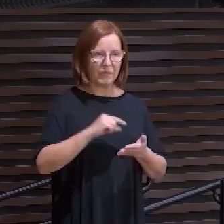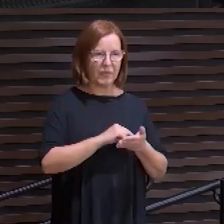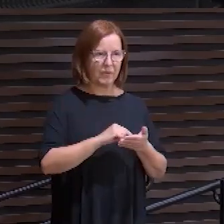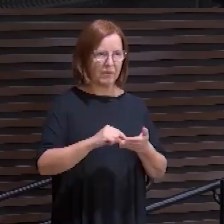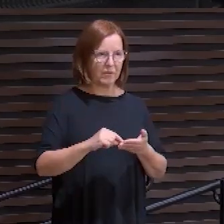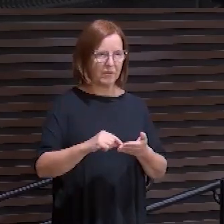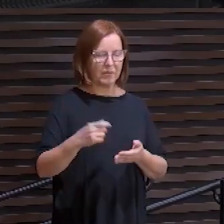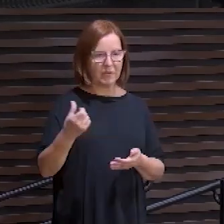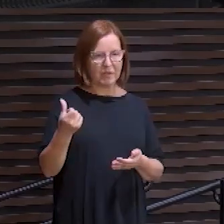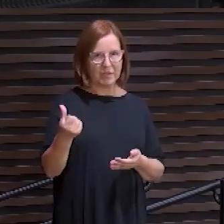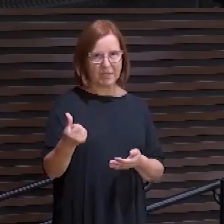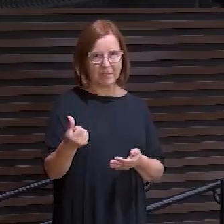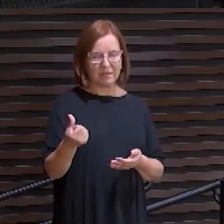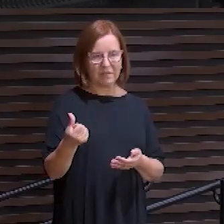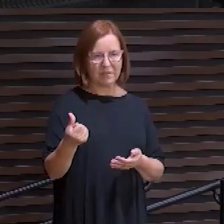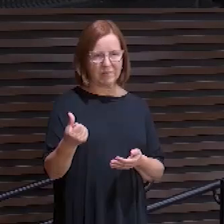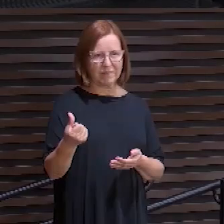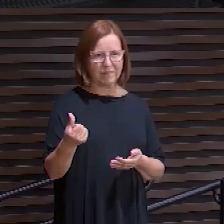versículo 6.